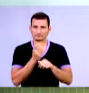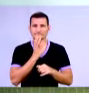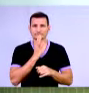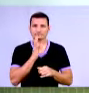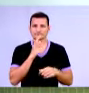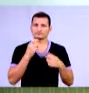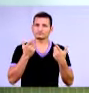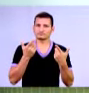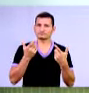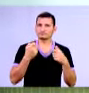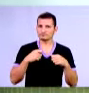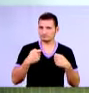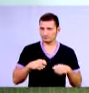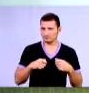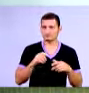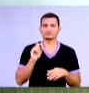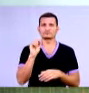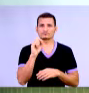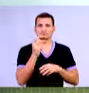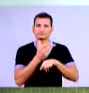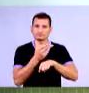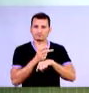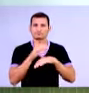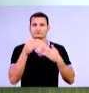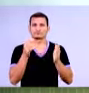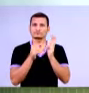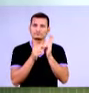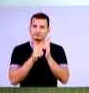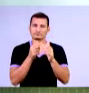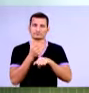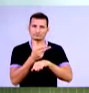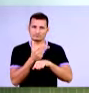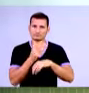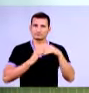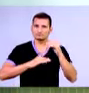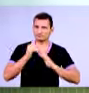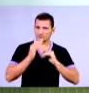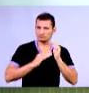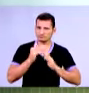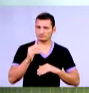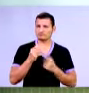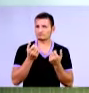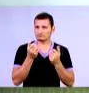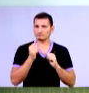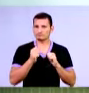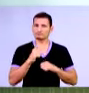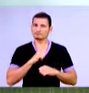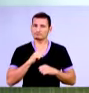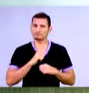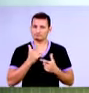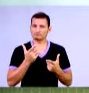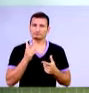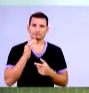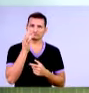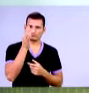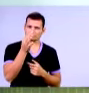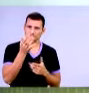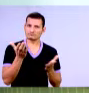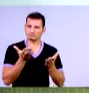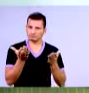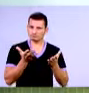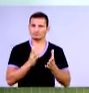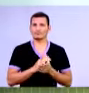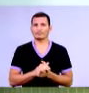sobre o que é multimídia, quais são as ferramentas multimídia que o profissional terá à sua disposição, tem à sua disposição hoje no mercado,